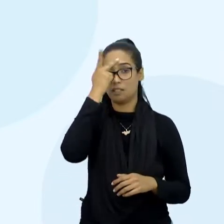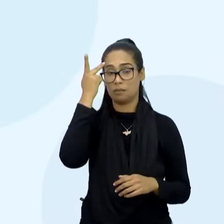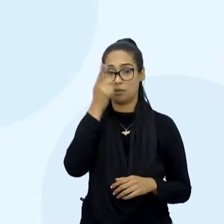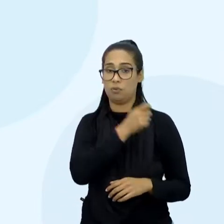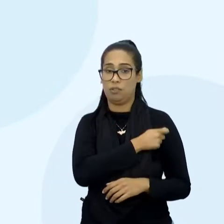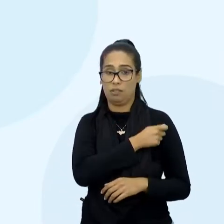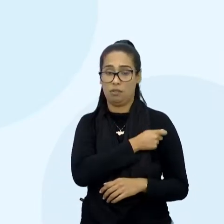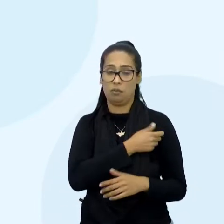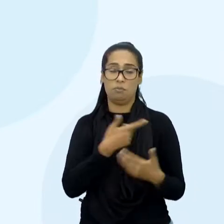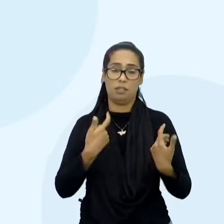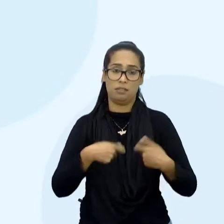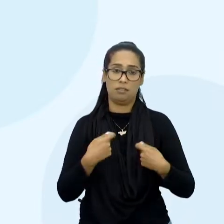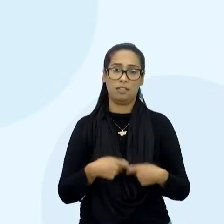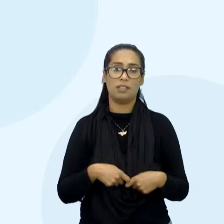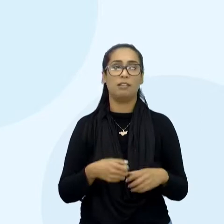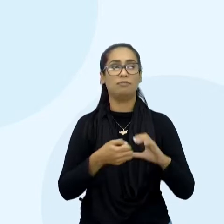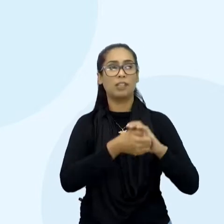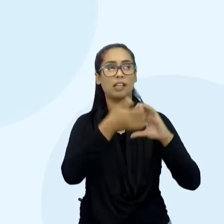quais características